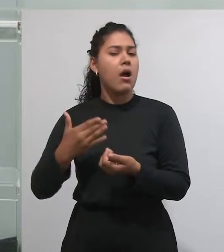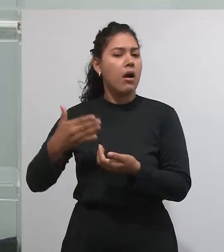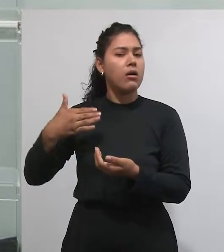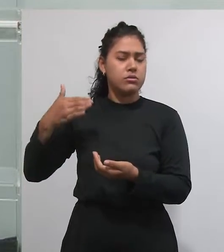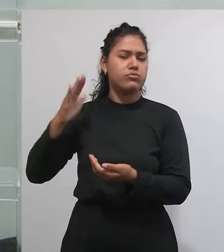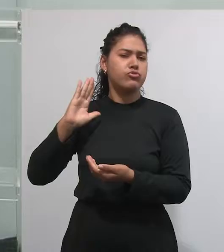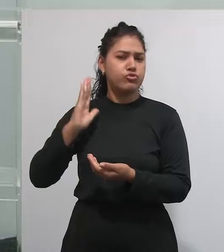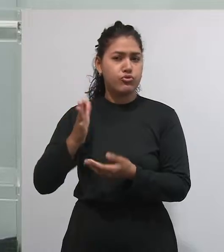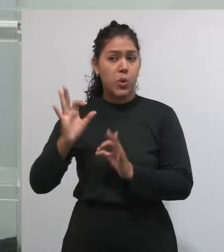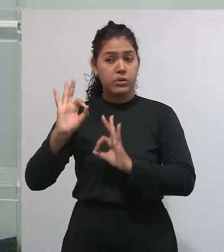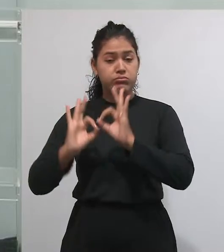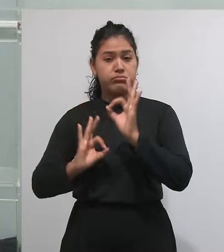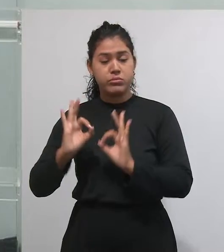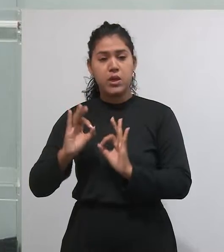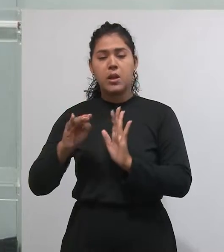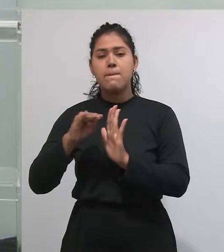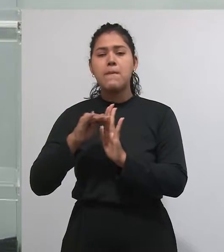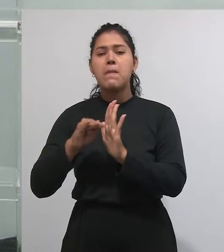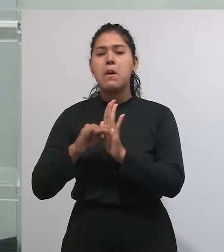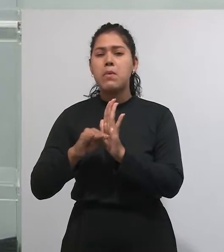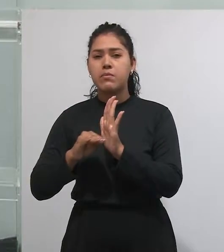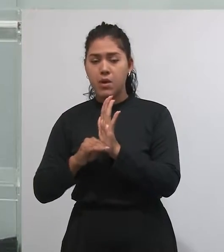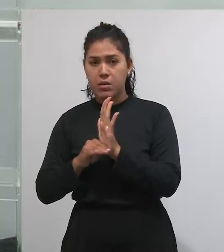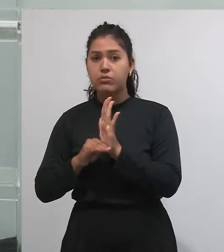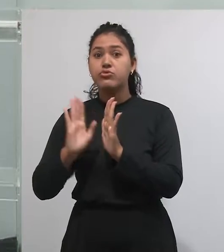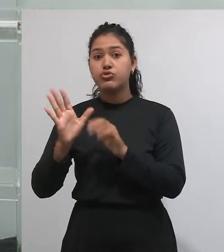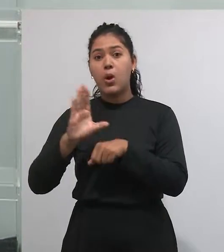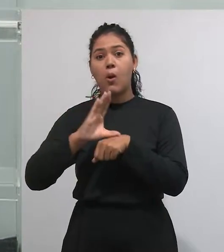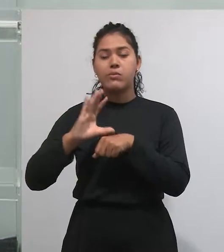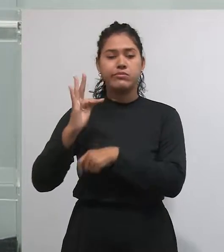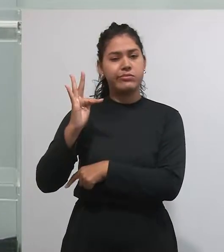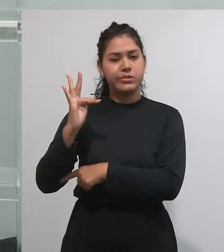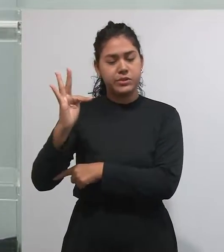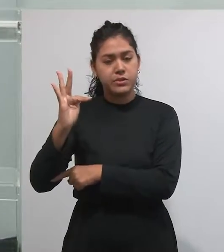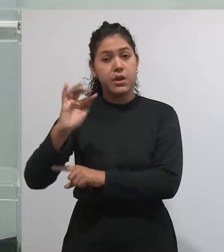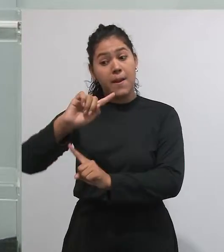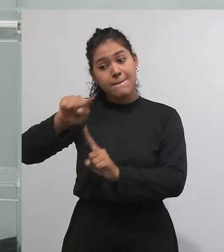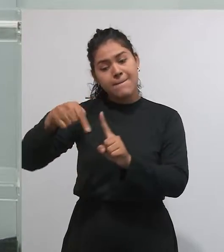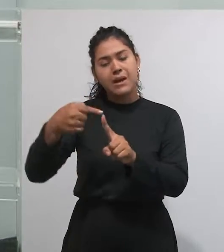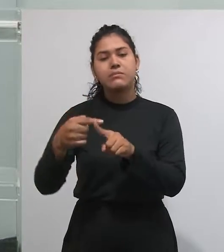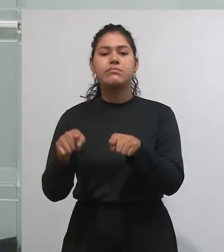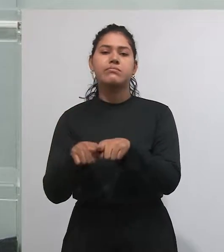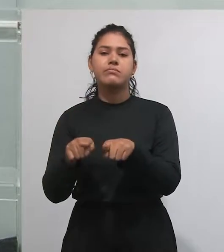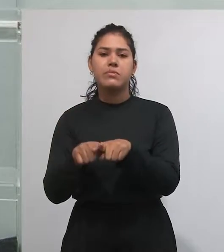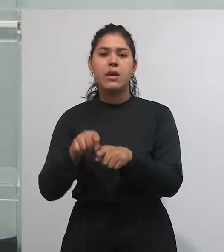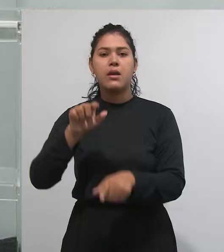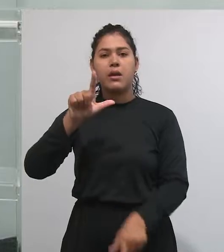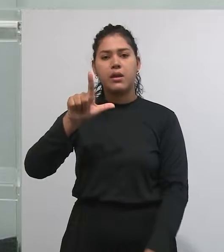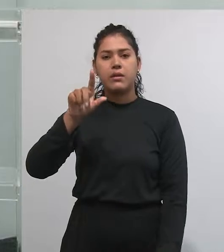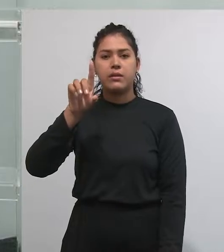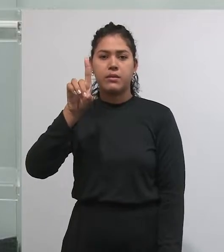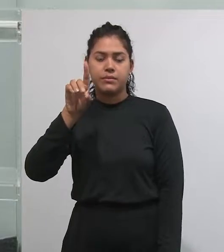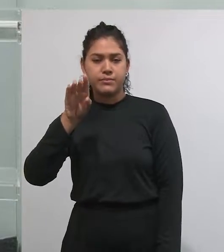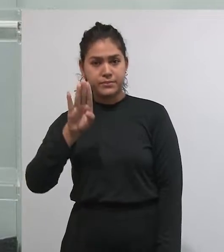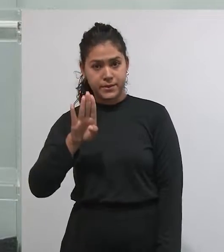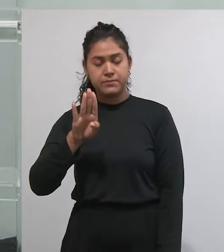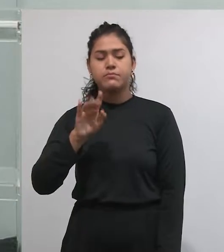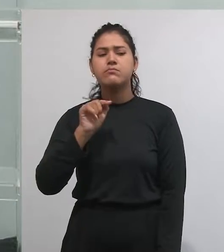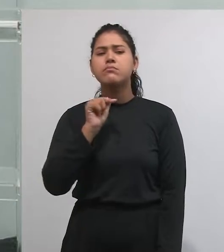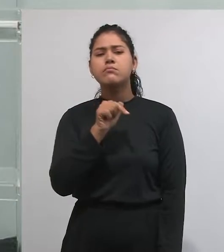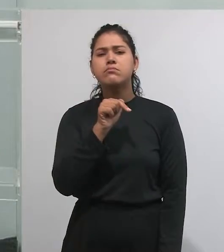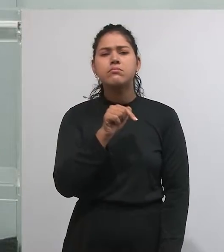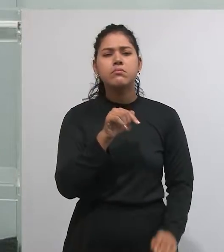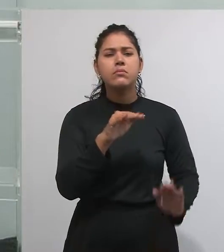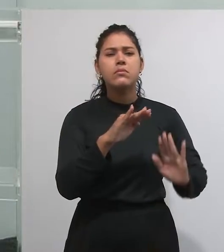havia essa pretensão dentro do texto constitucional e também dentro da LDB. Então, ele é quem organiza